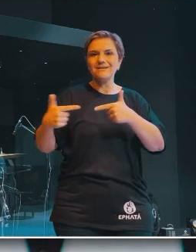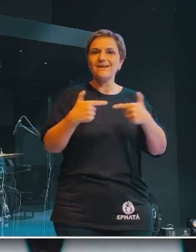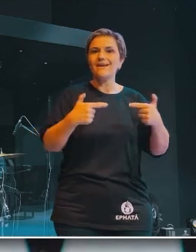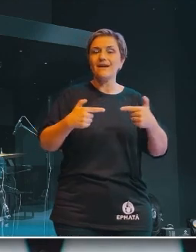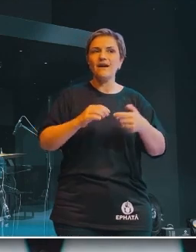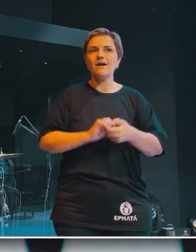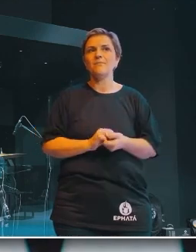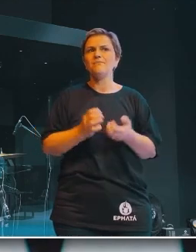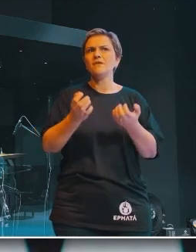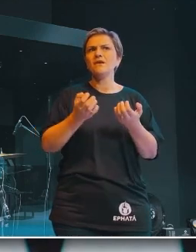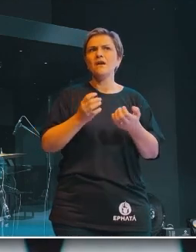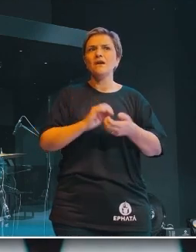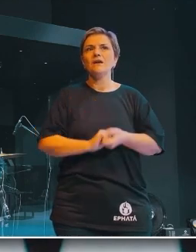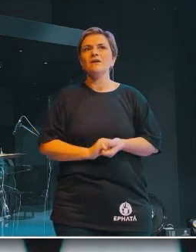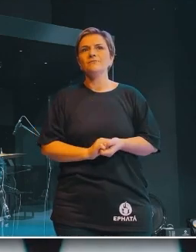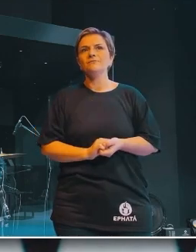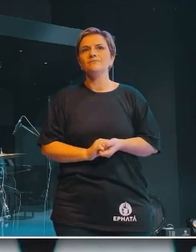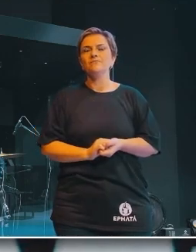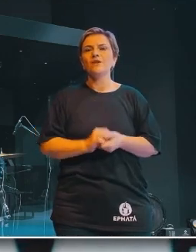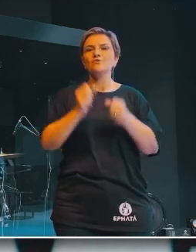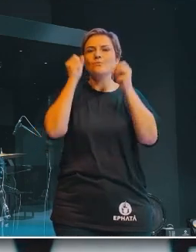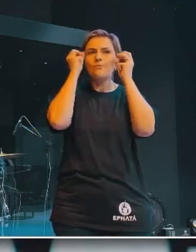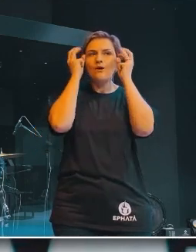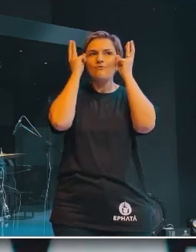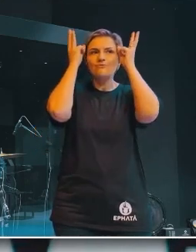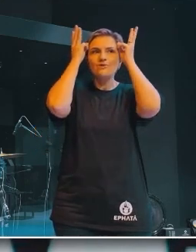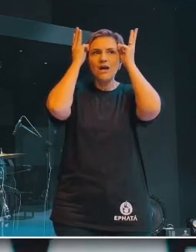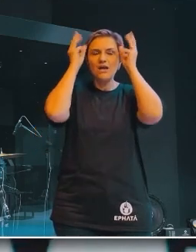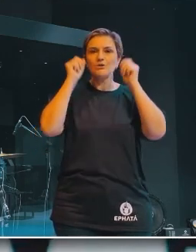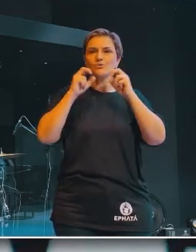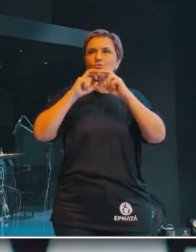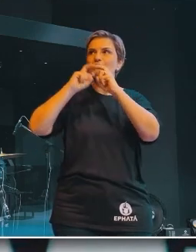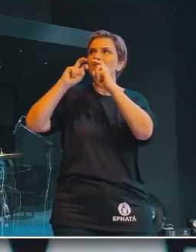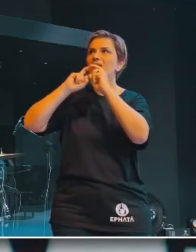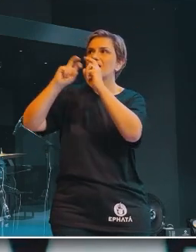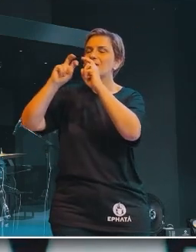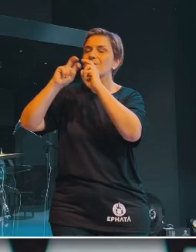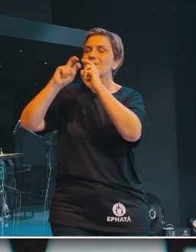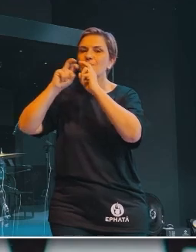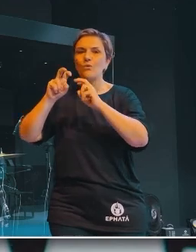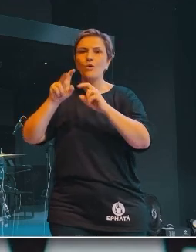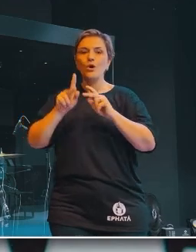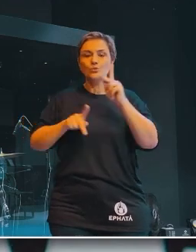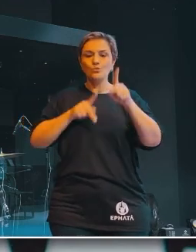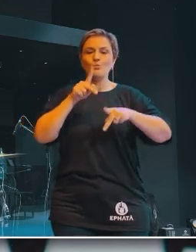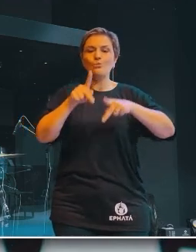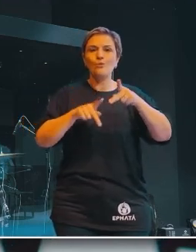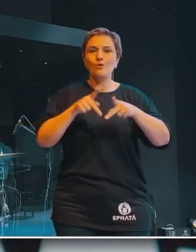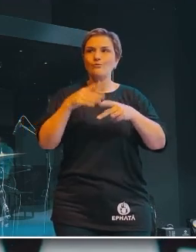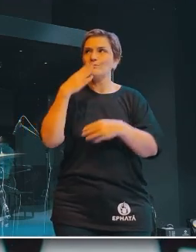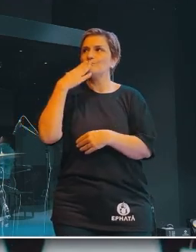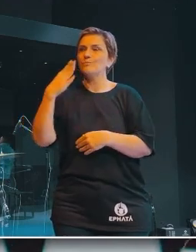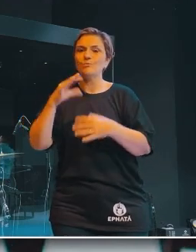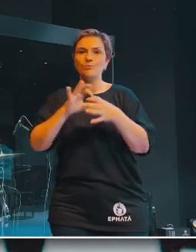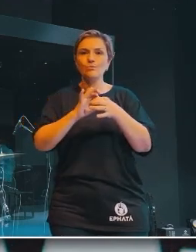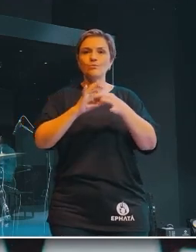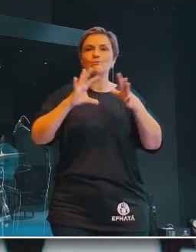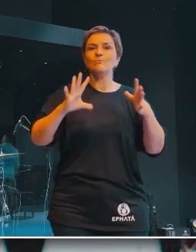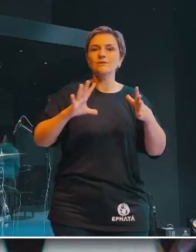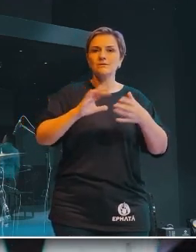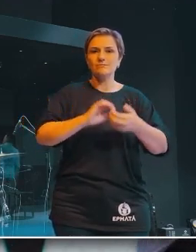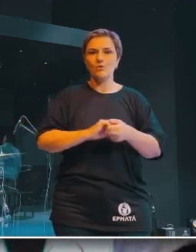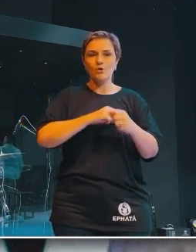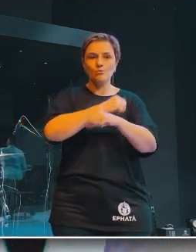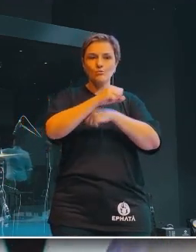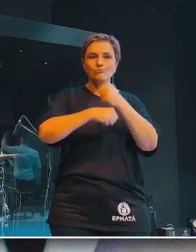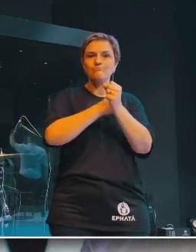Quem seria Moisés se não houvesse o clamor de um povo que pedia por um libertador? Antes da guerra, antes